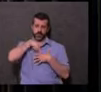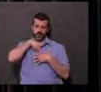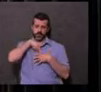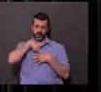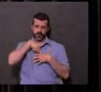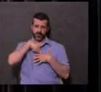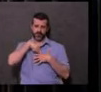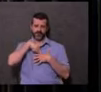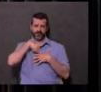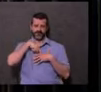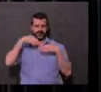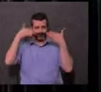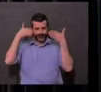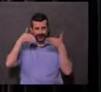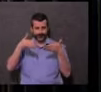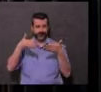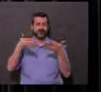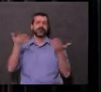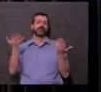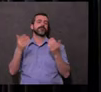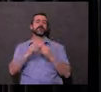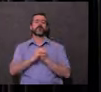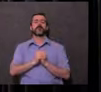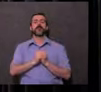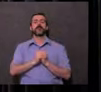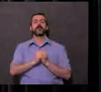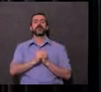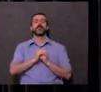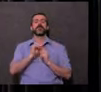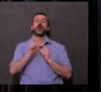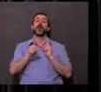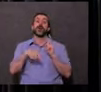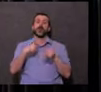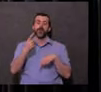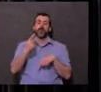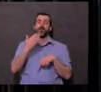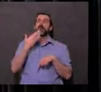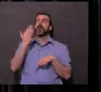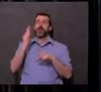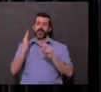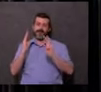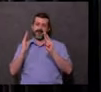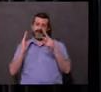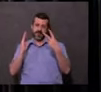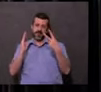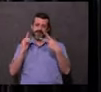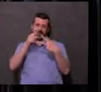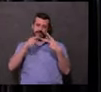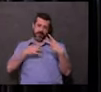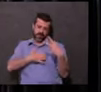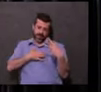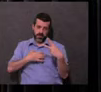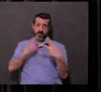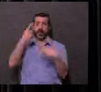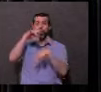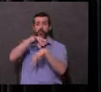modo que irrompe logo após com dois pedidos que a atormentam: a cura de um